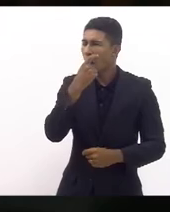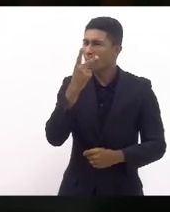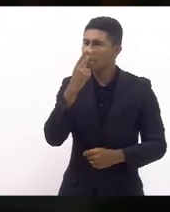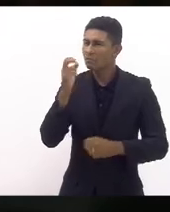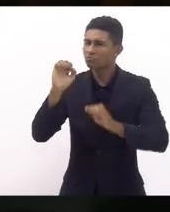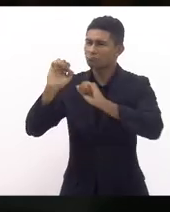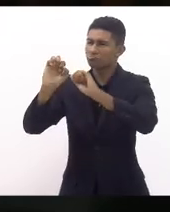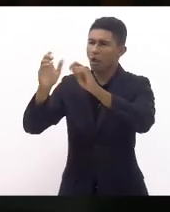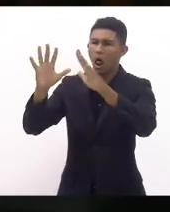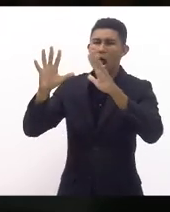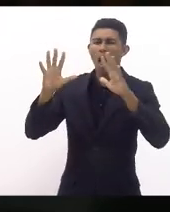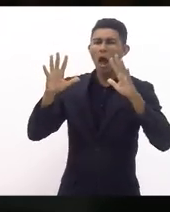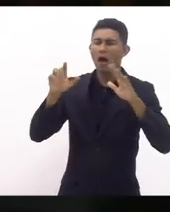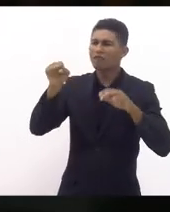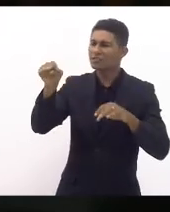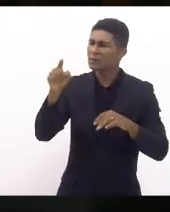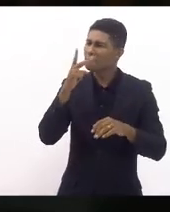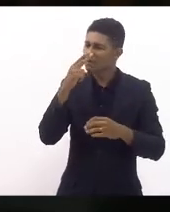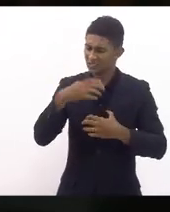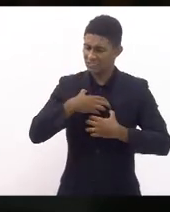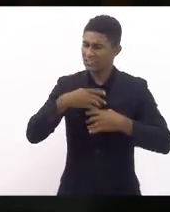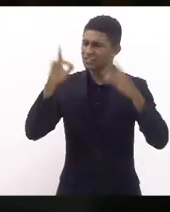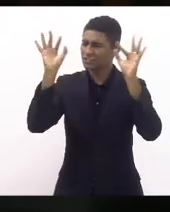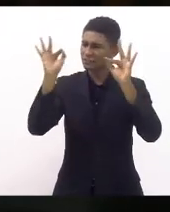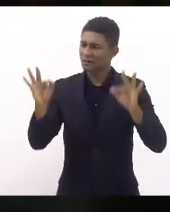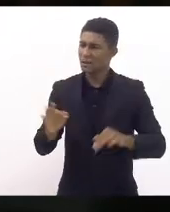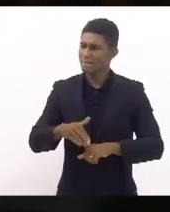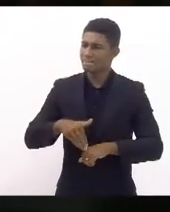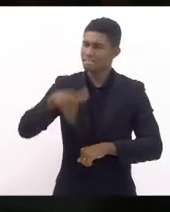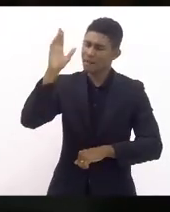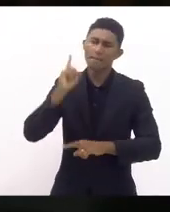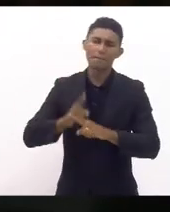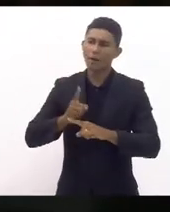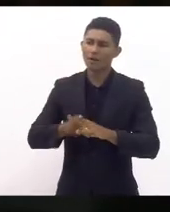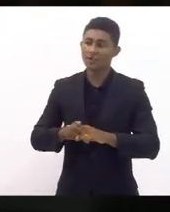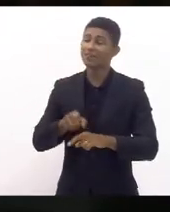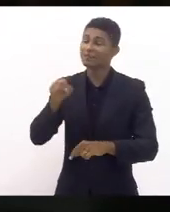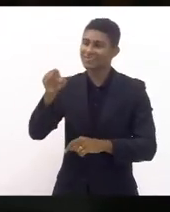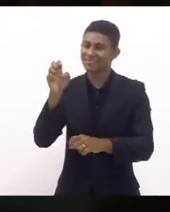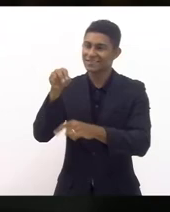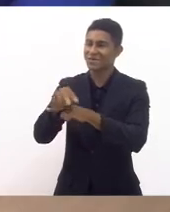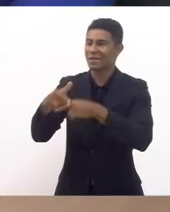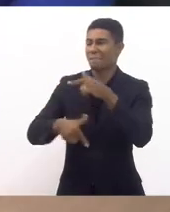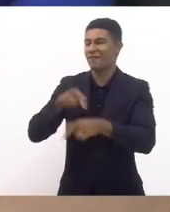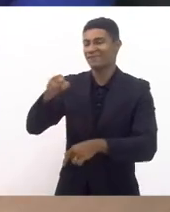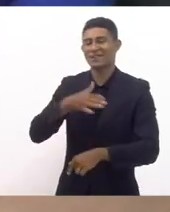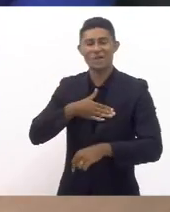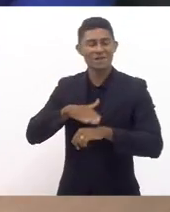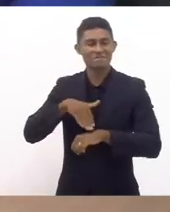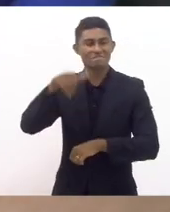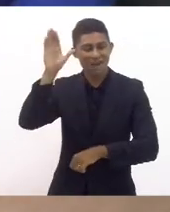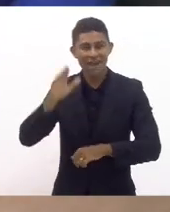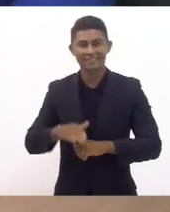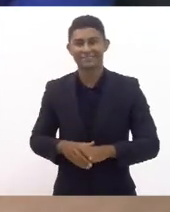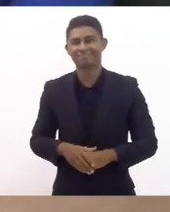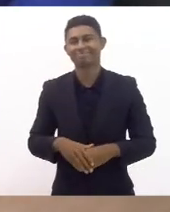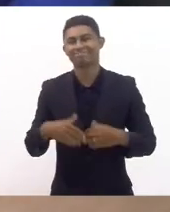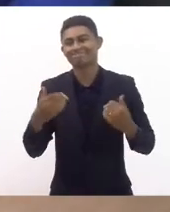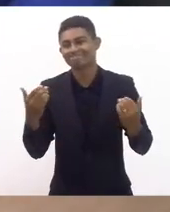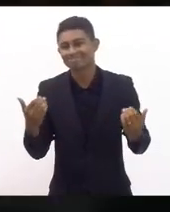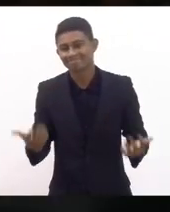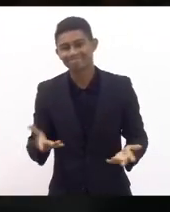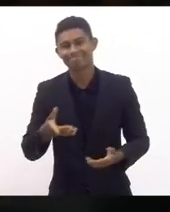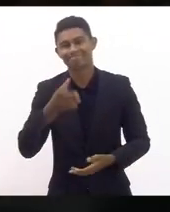brilhante, você está mais feliz. Por quê? Porque você está fazendo aquilo que você gosta. Então, obviamente, que